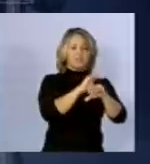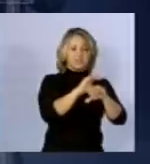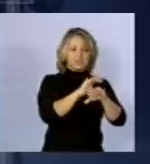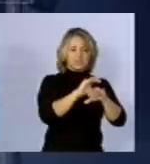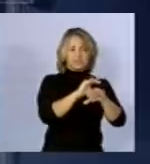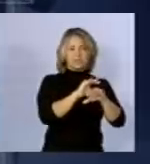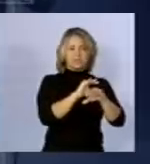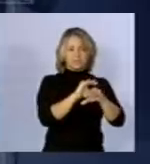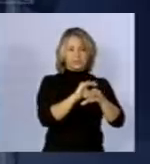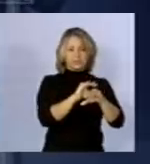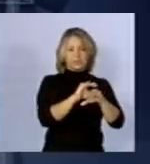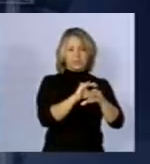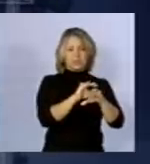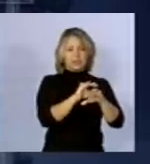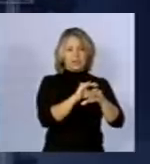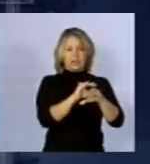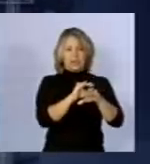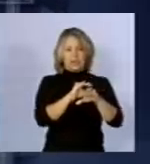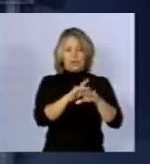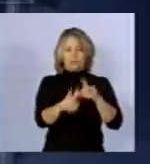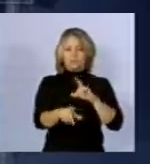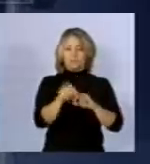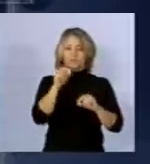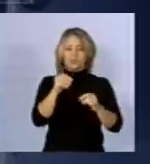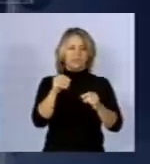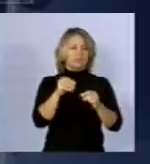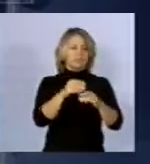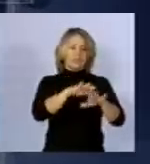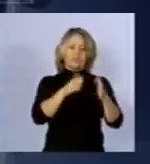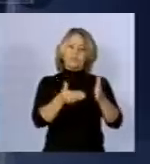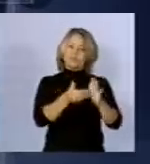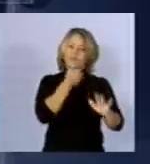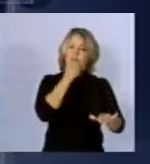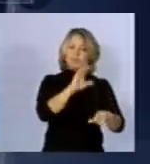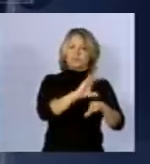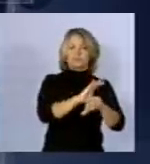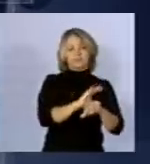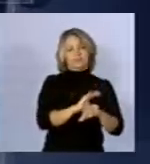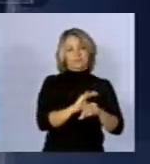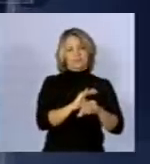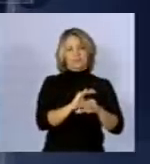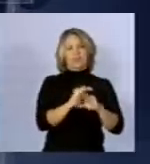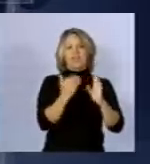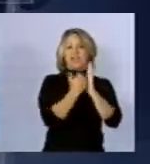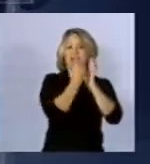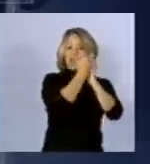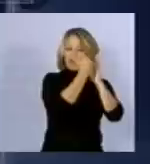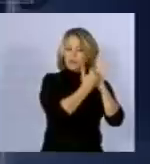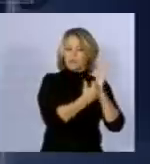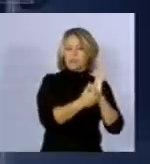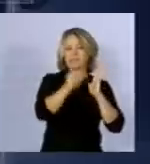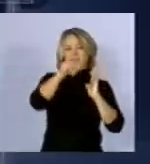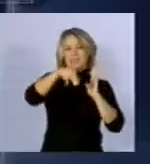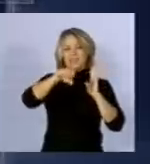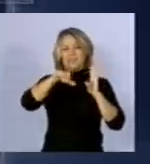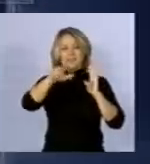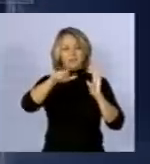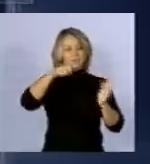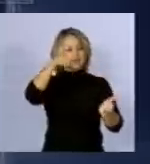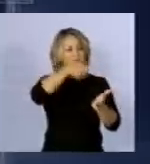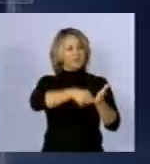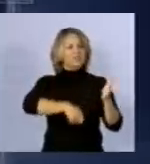Constituição uma determinação inconstitucional e eh dessa norma da anel que fixa esse